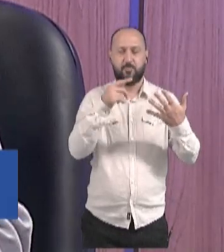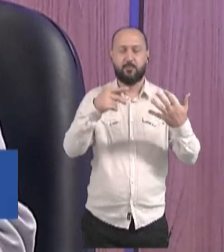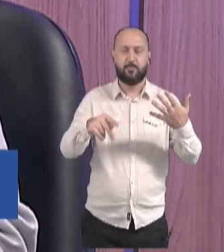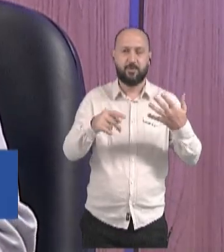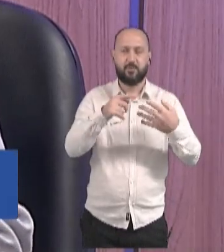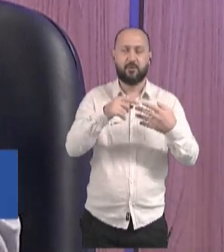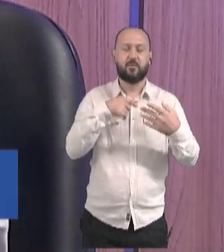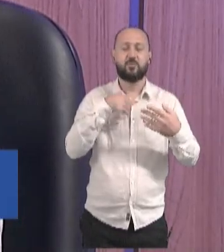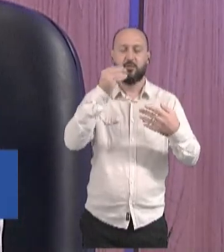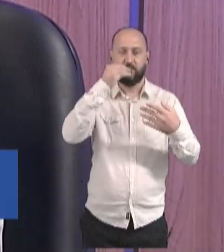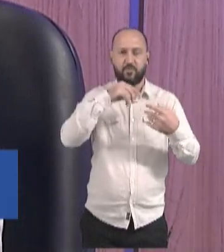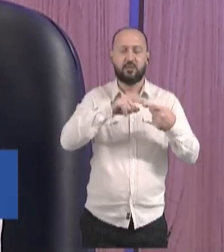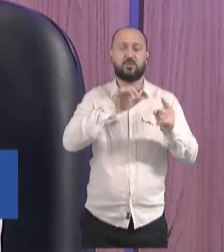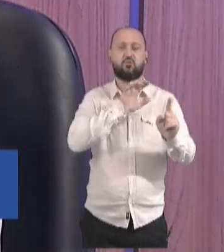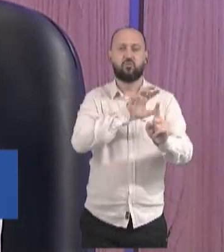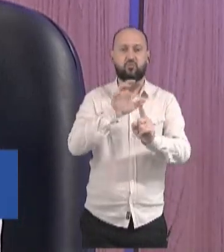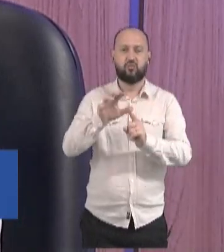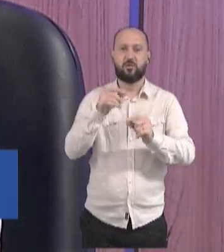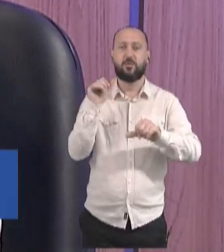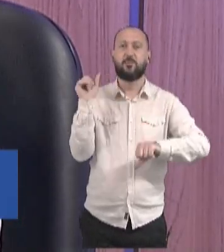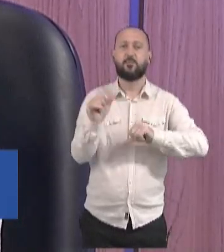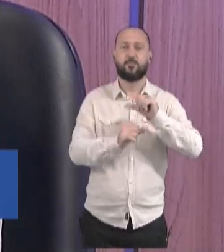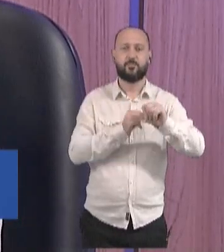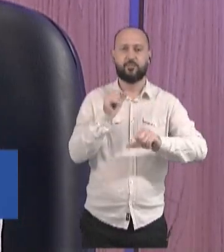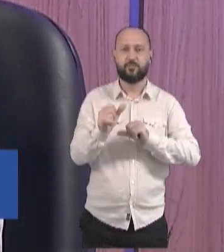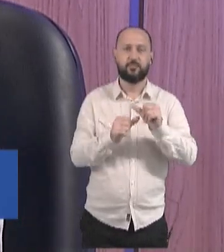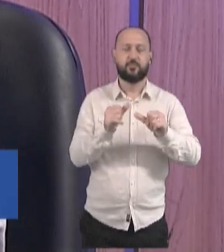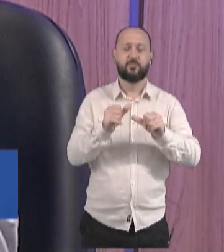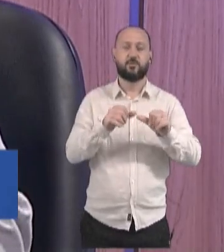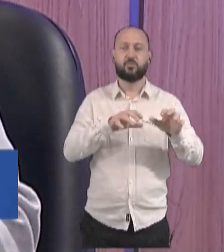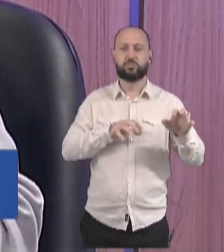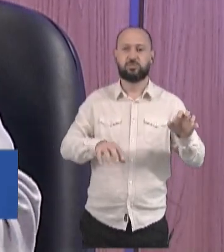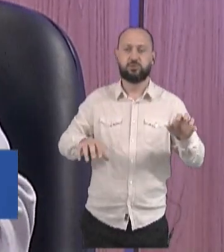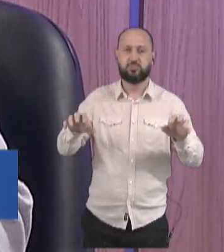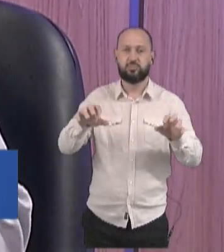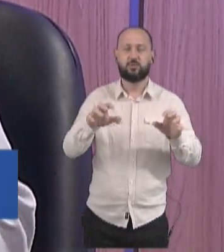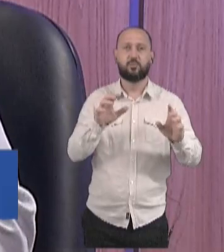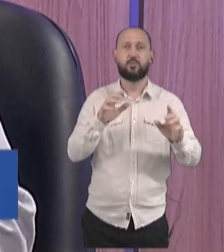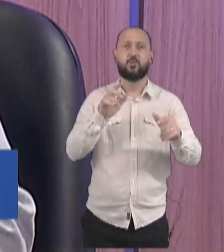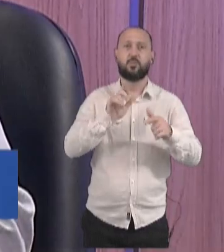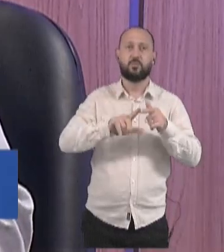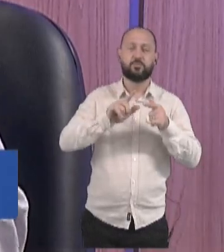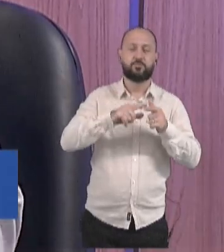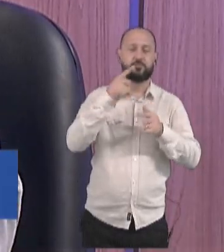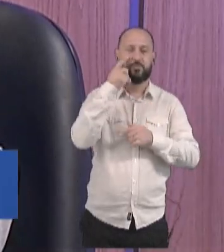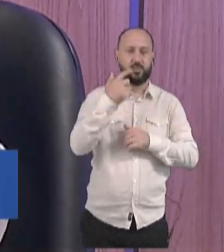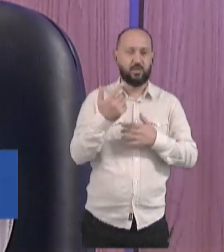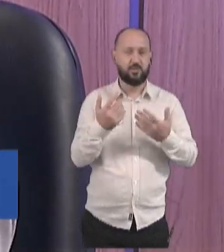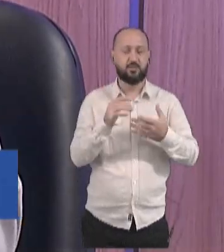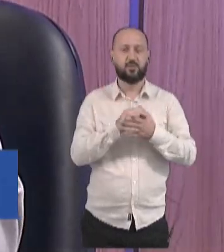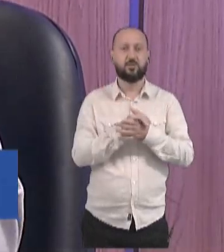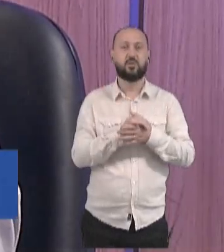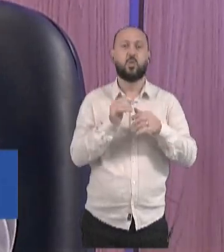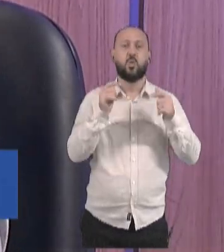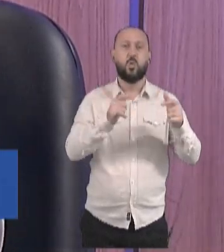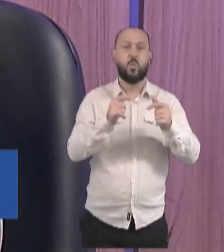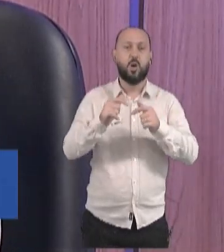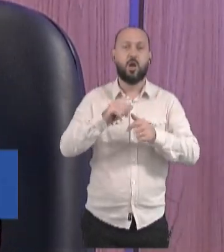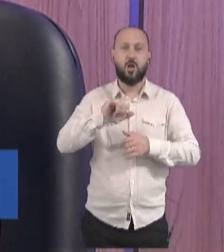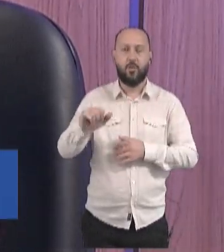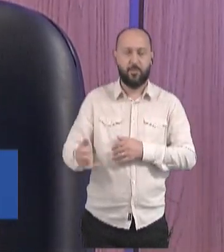a possibilidade de impactos ambientais, alterações no ecossistema, conflitos de interesse, e no campo